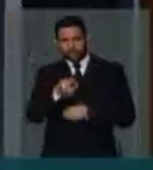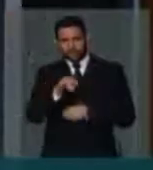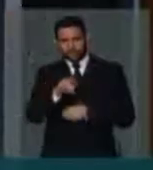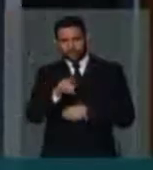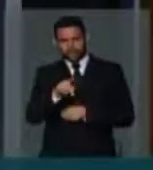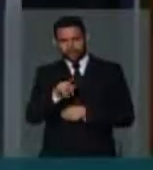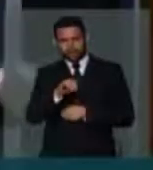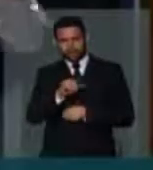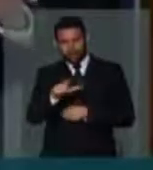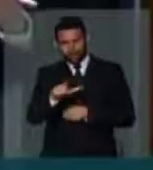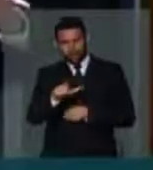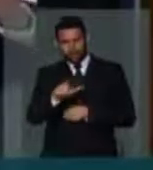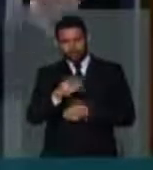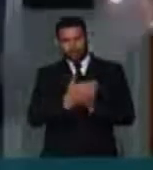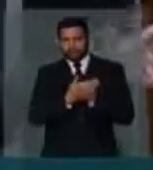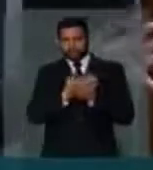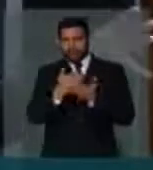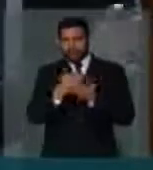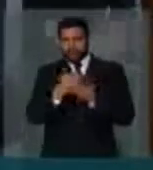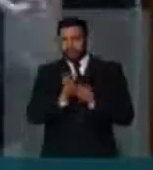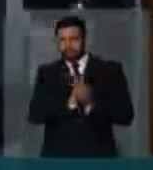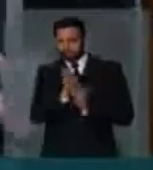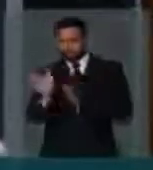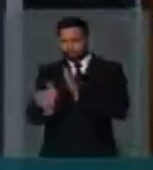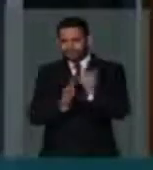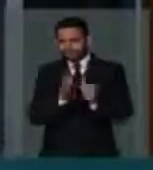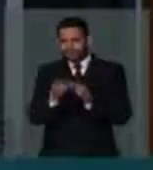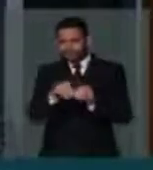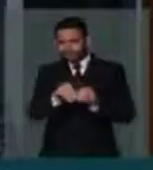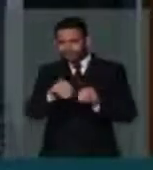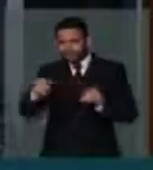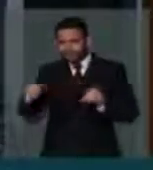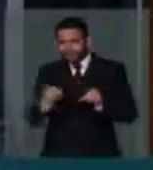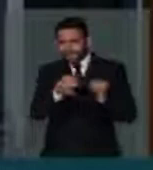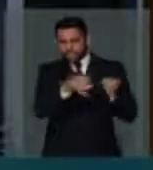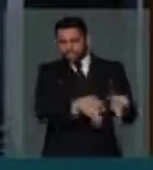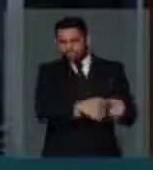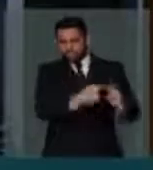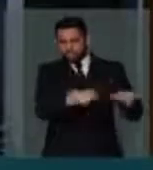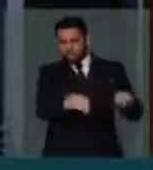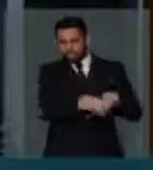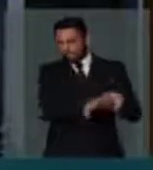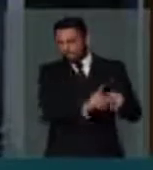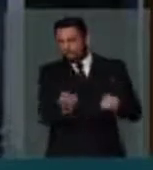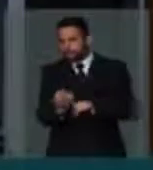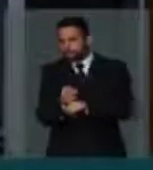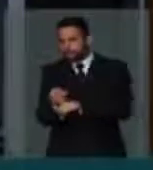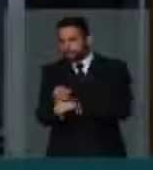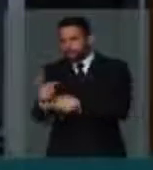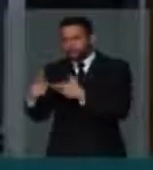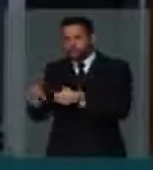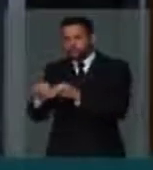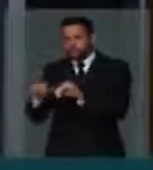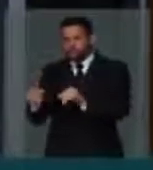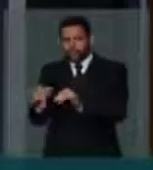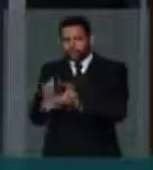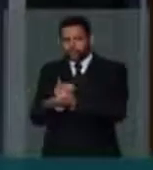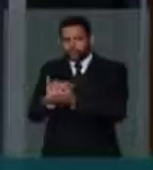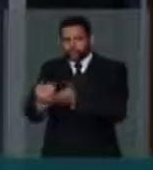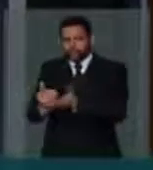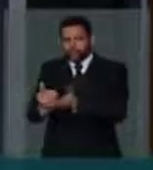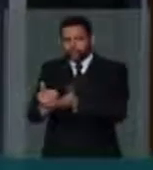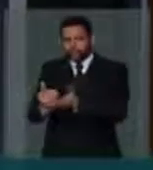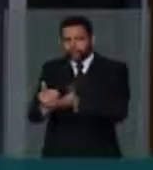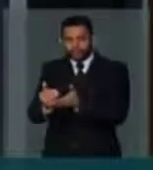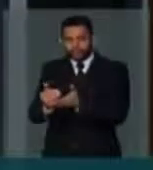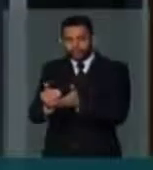Kaiowá, que passam a sair destas reservas em busca das suas terras de origem,